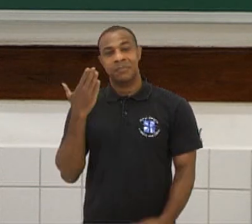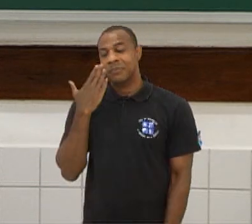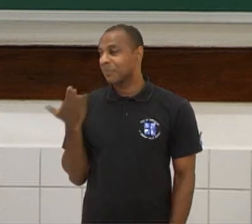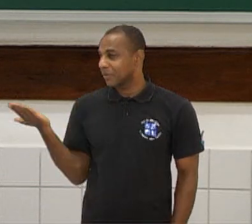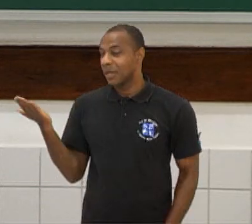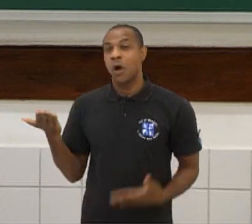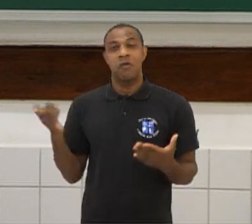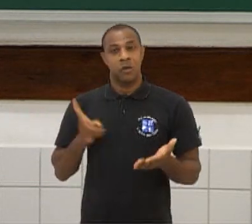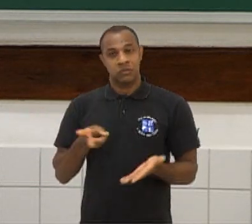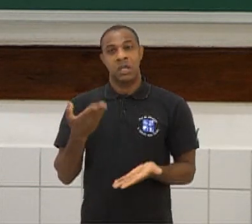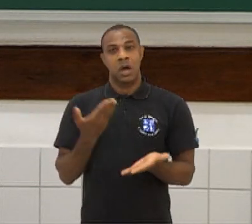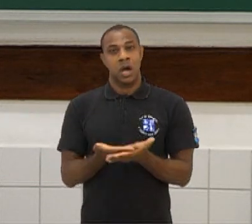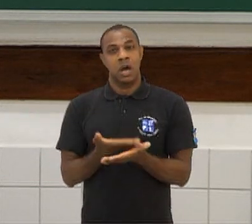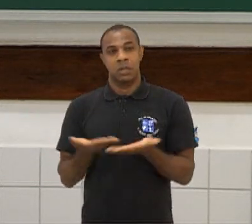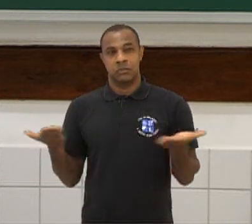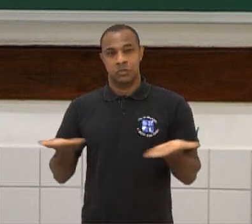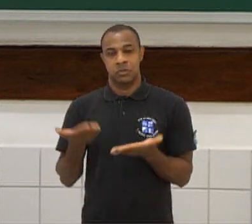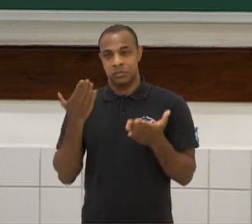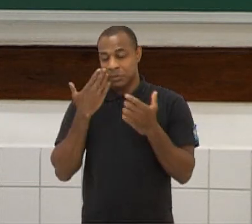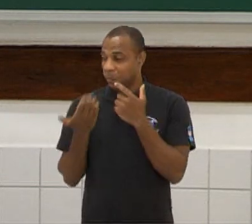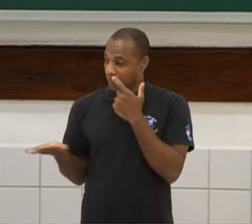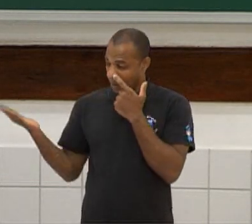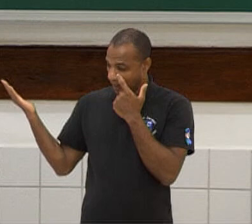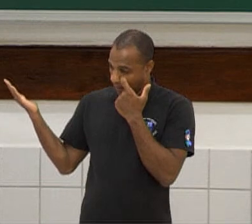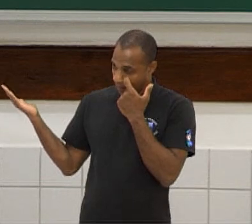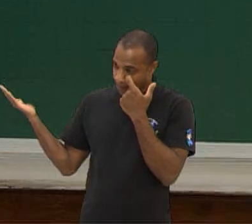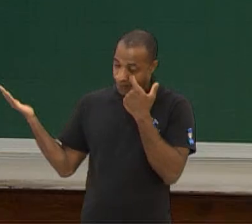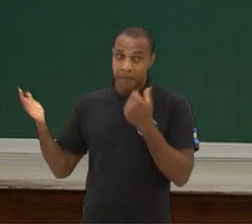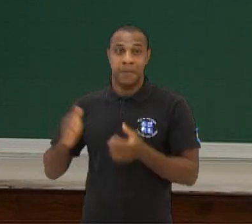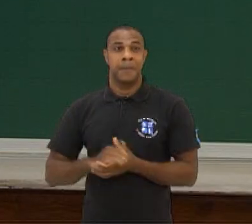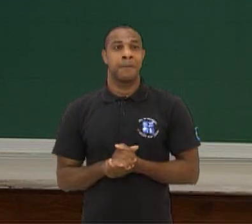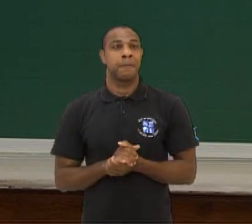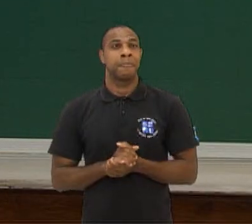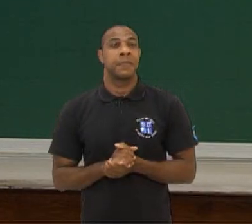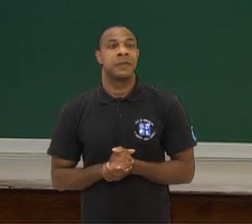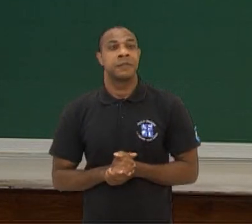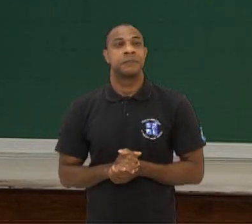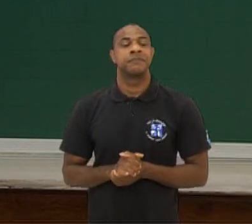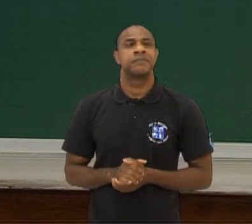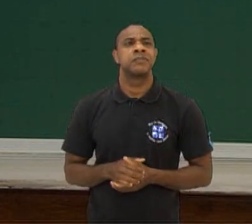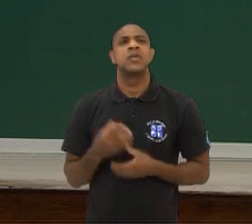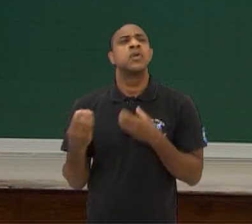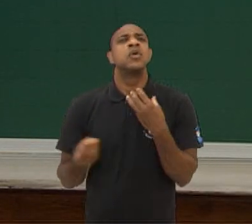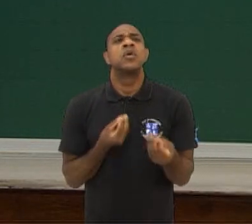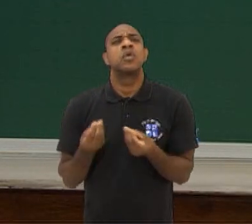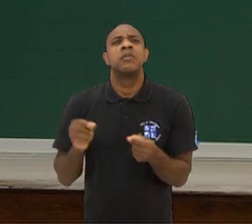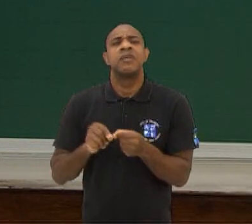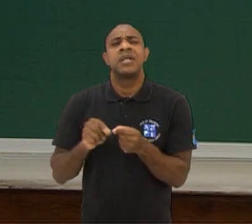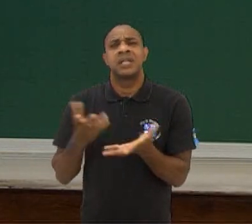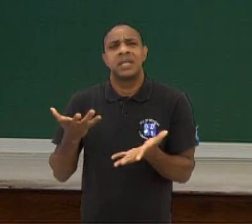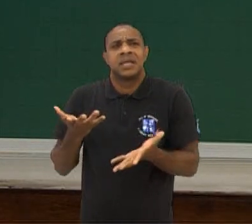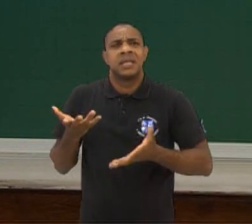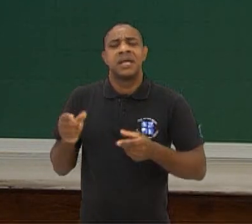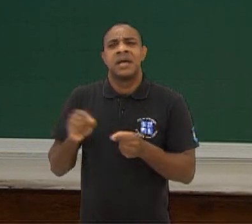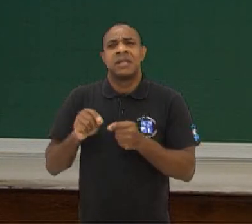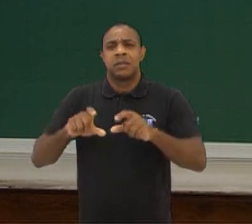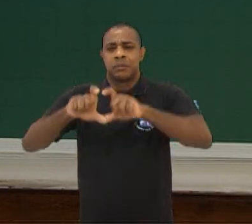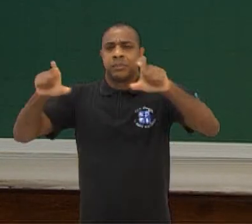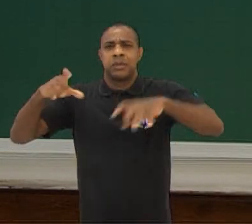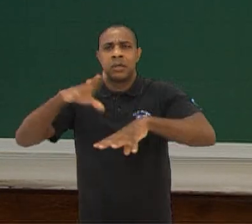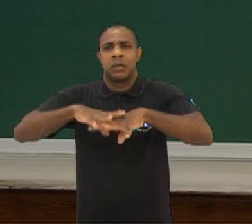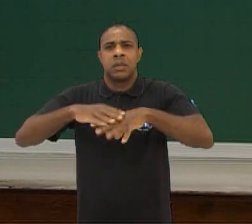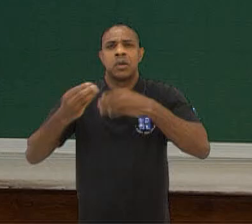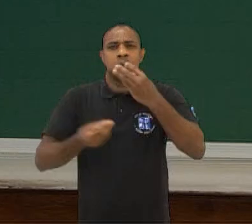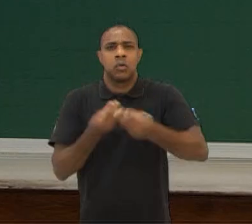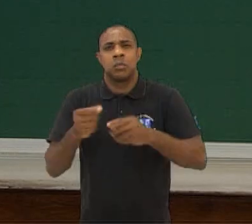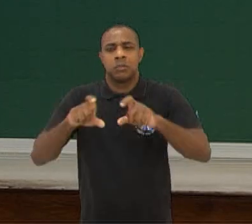aula de hoje. Vem aqui comigo. Vamos relembrar isso aqui. Então, como é que eu faço a resolução prática de uma